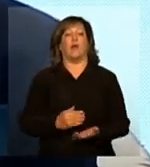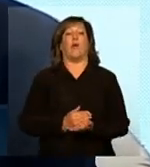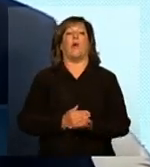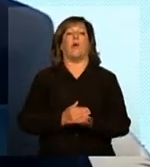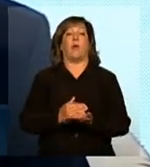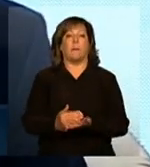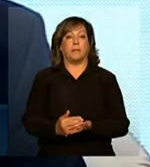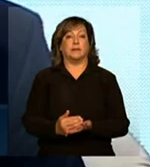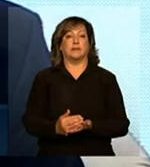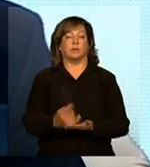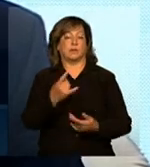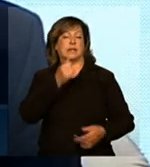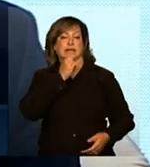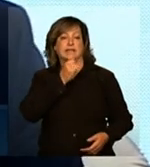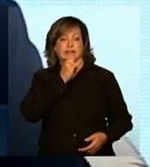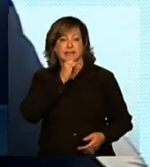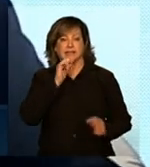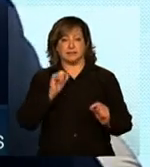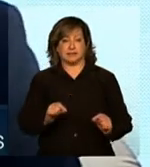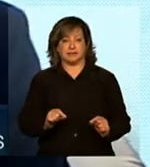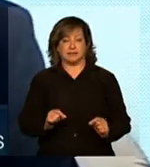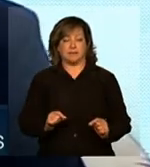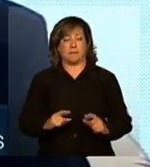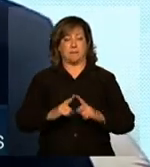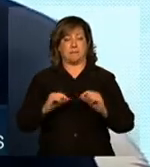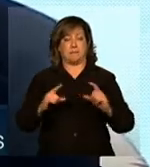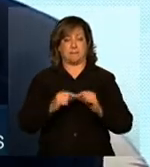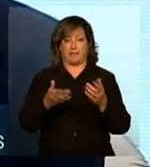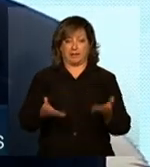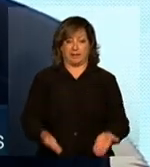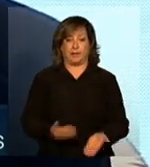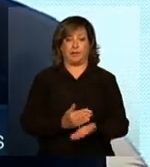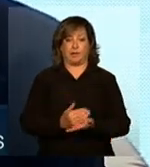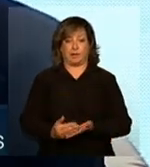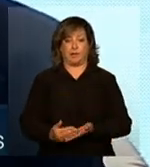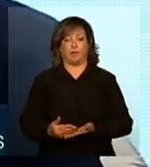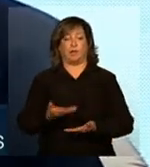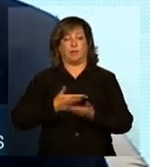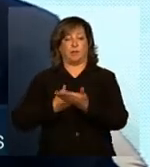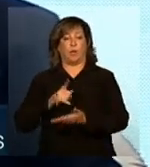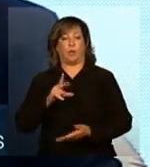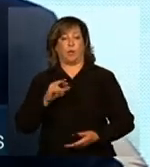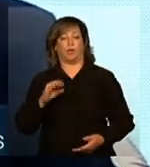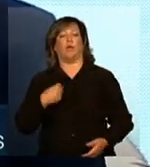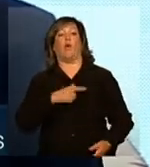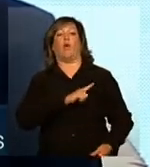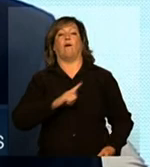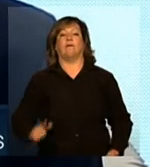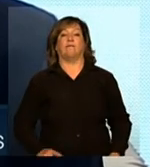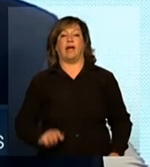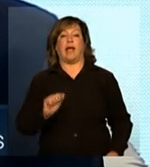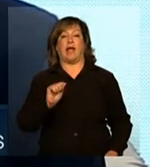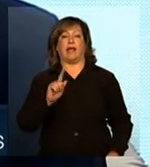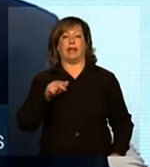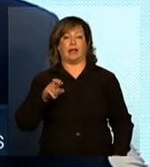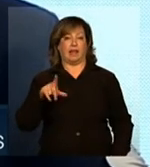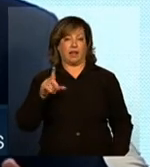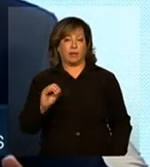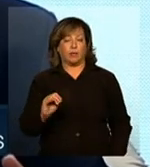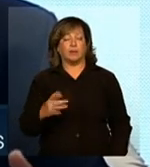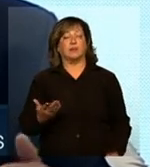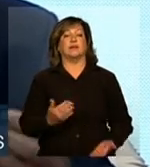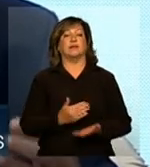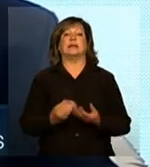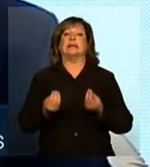começa com um exemplo de Brasília, do companheiro Lúcio, do governador Agnello, que traz